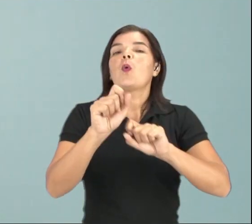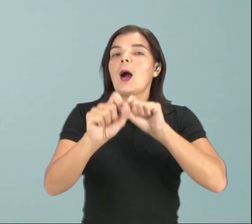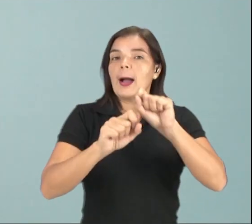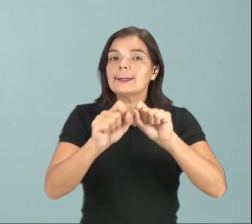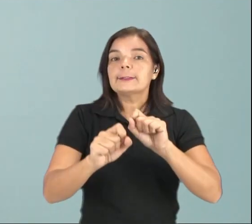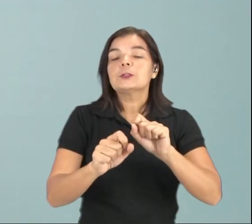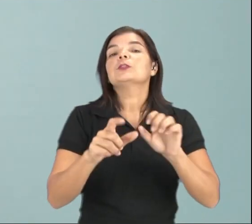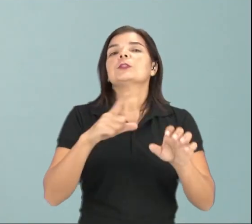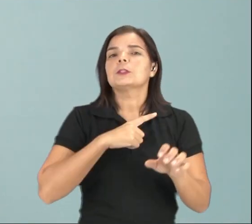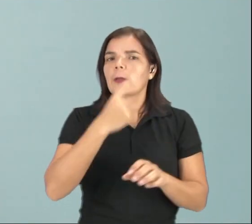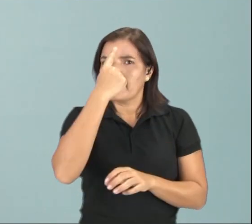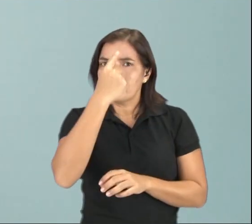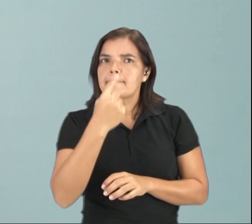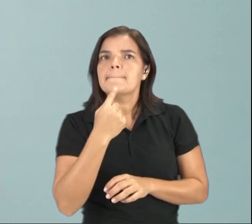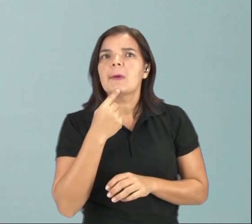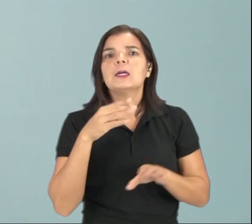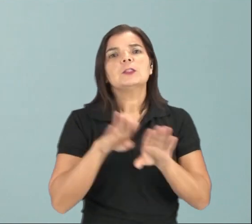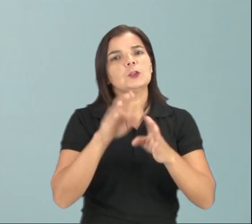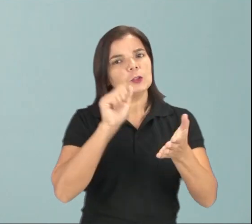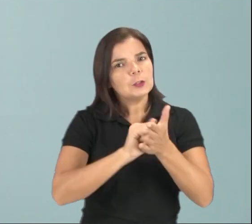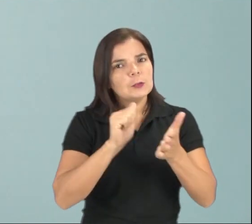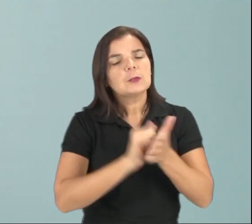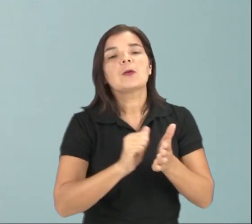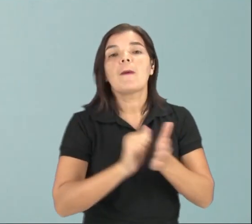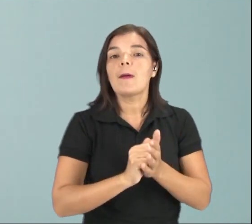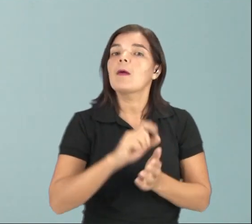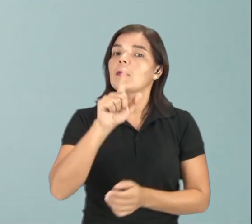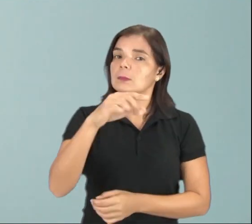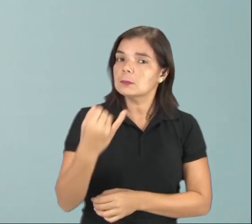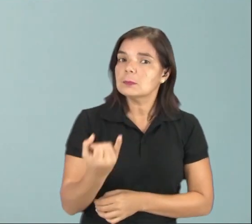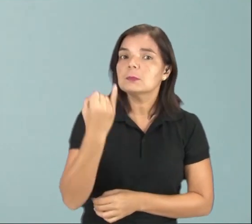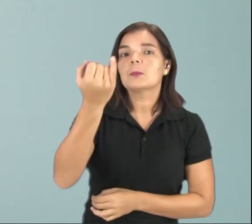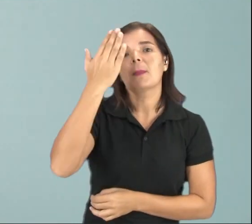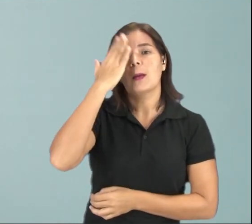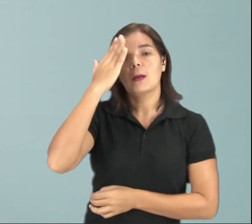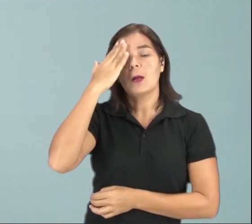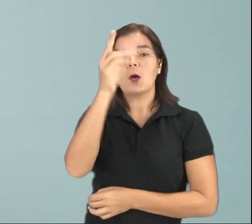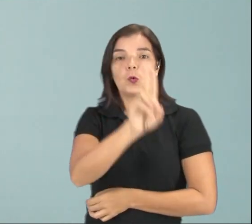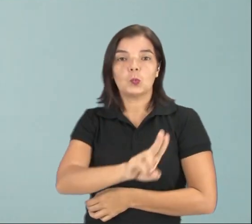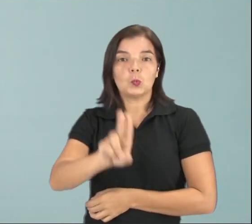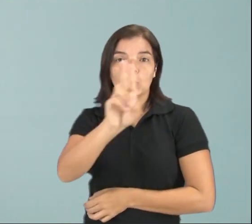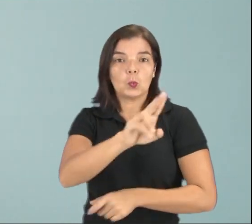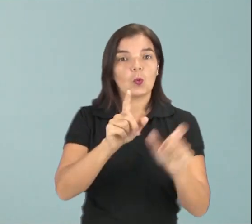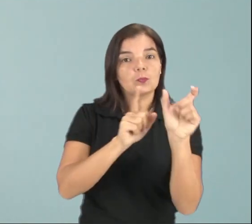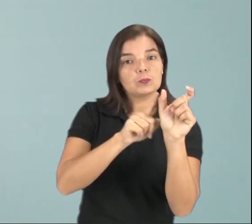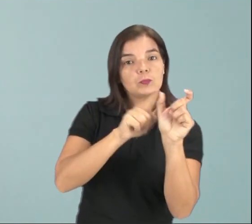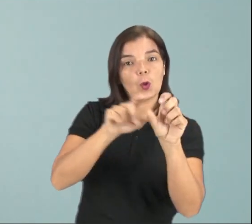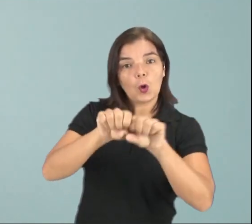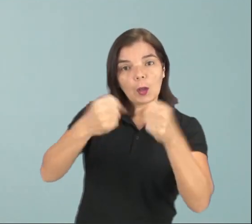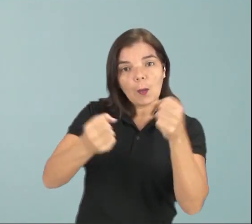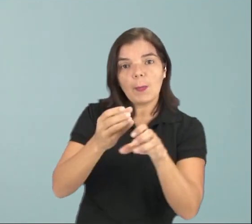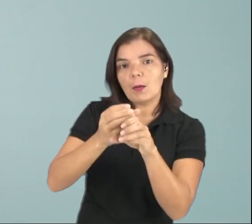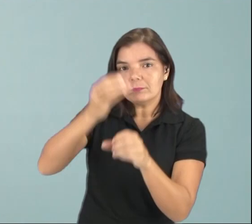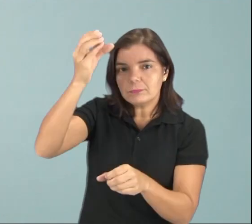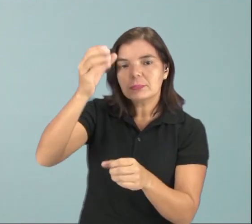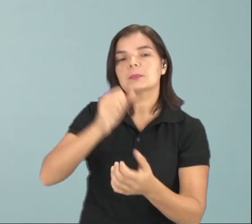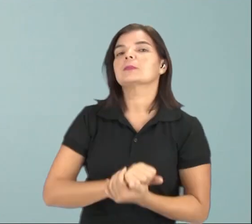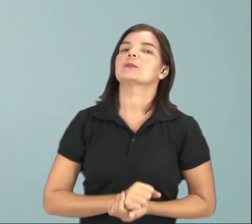linguagem não verbal são muito importantes para a compreensão aí do uso do termo quebrar